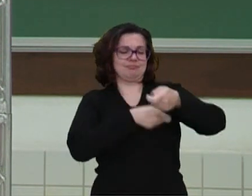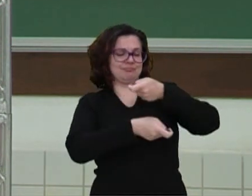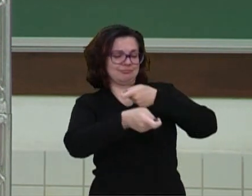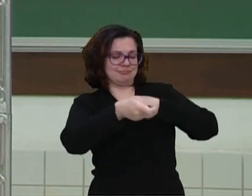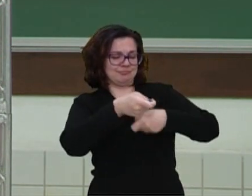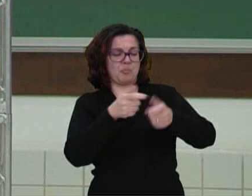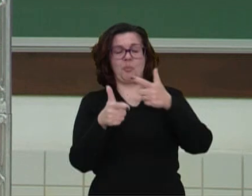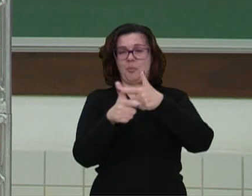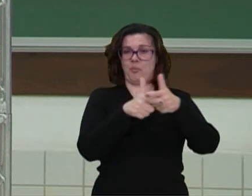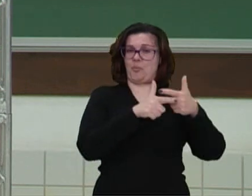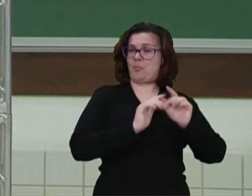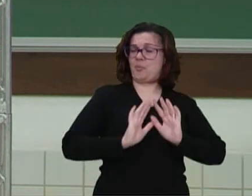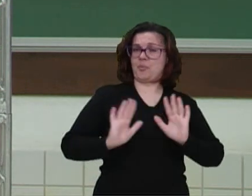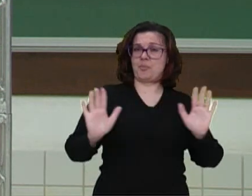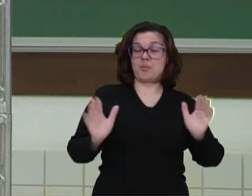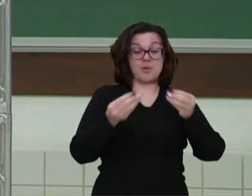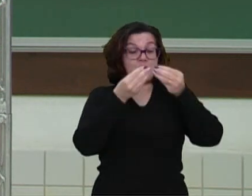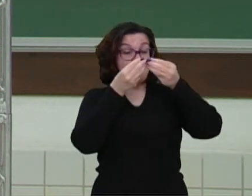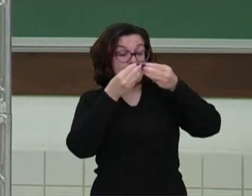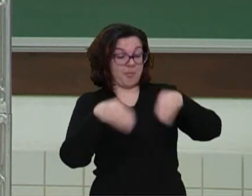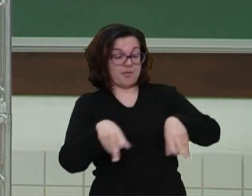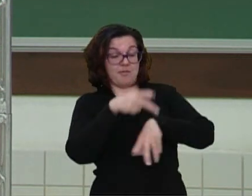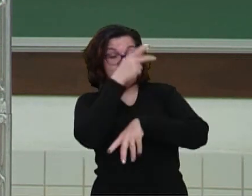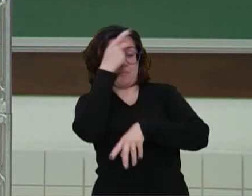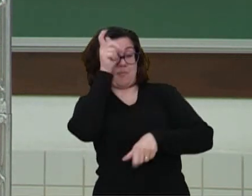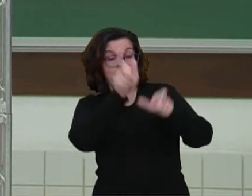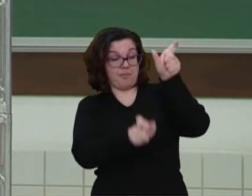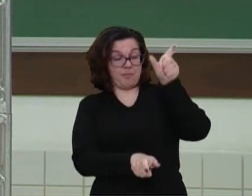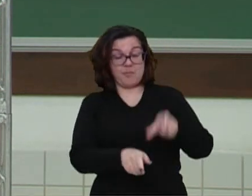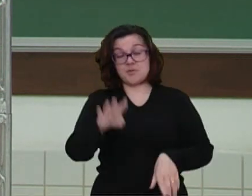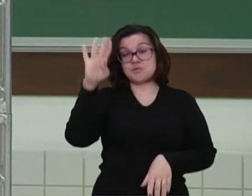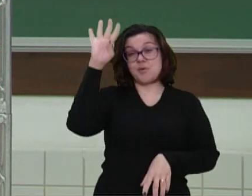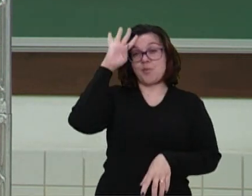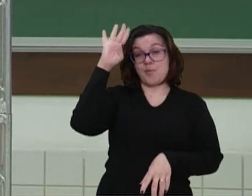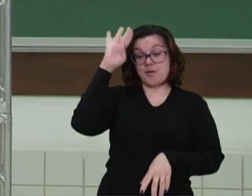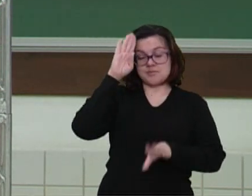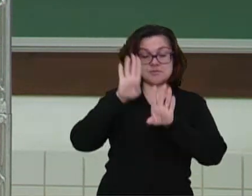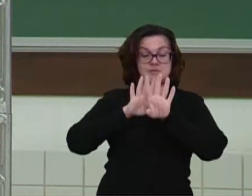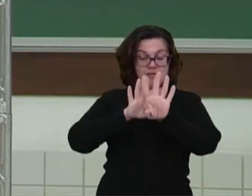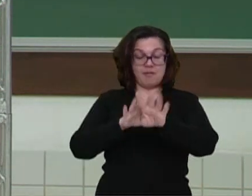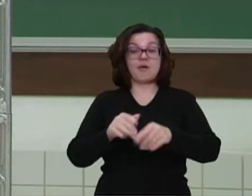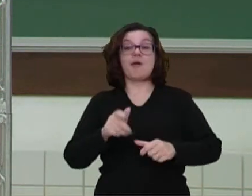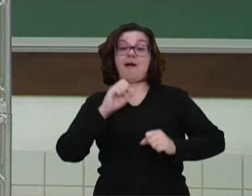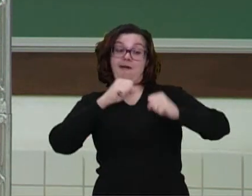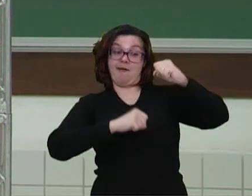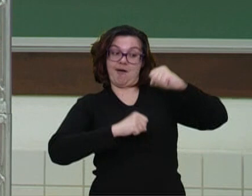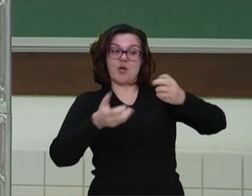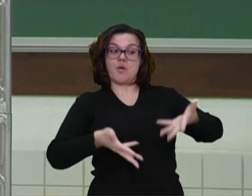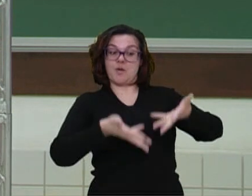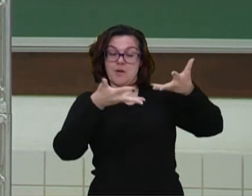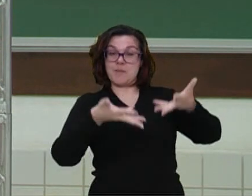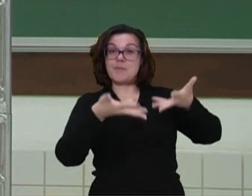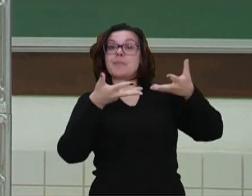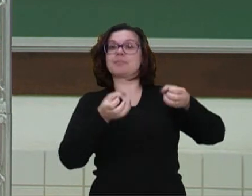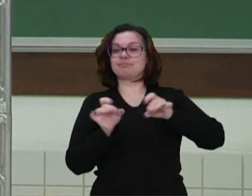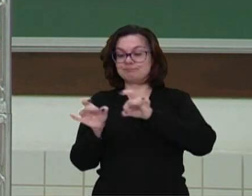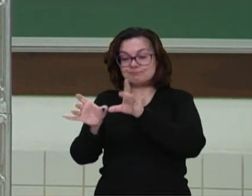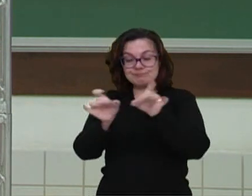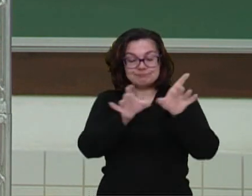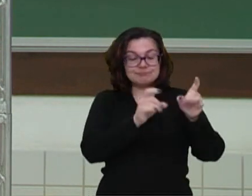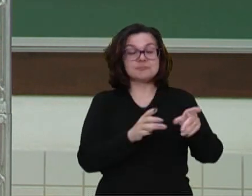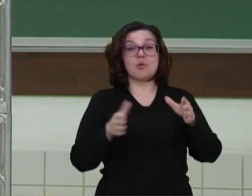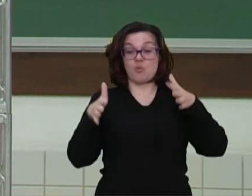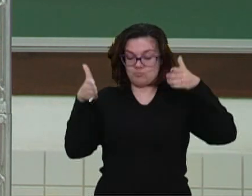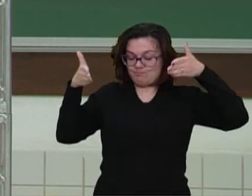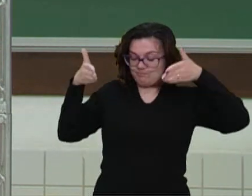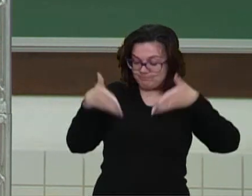economia abalada, não perderam soldados, não perderam a sua indústria, está ainda pujante, e entram na guerra